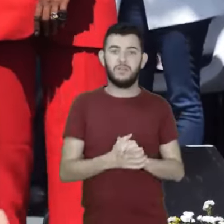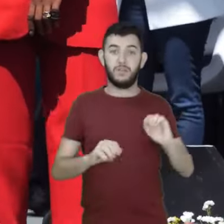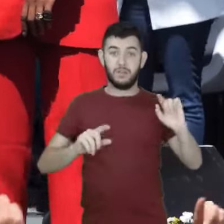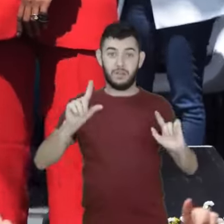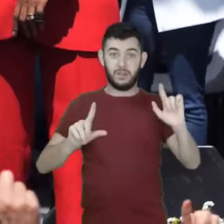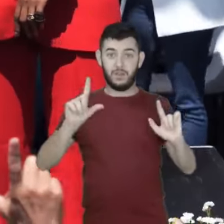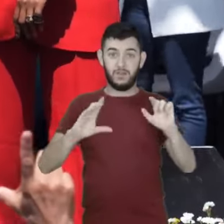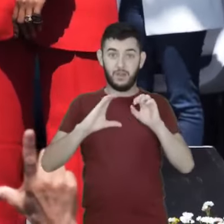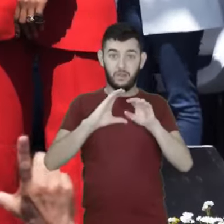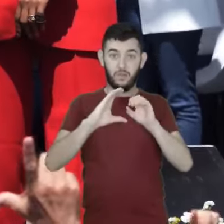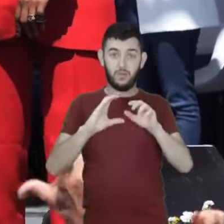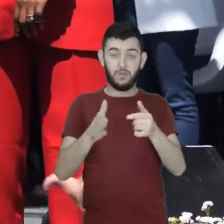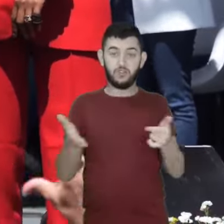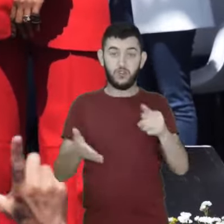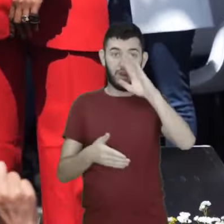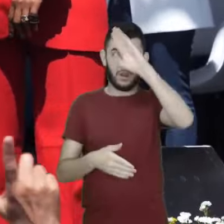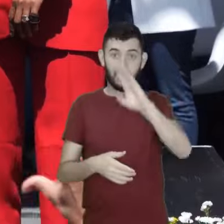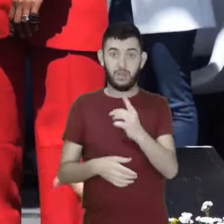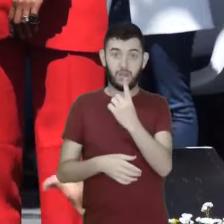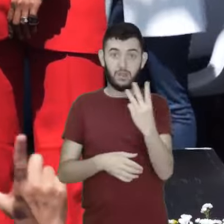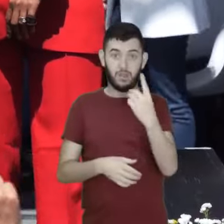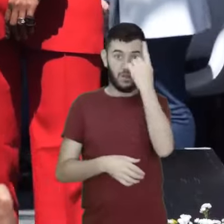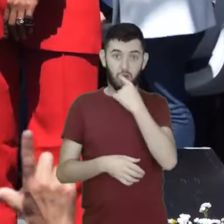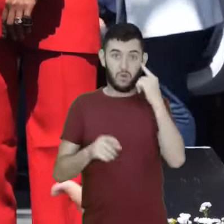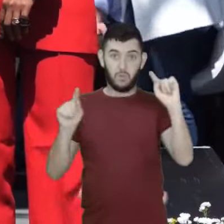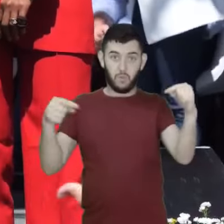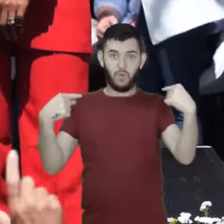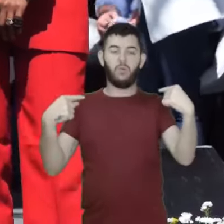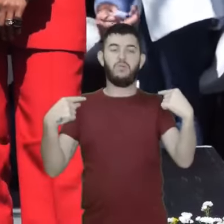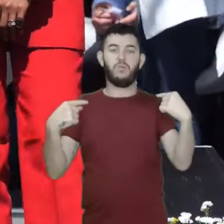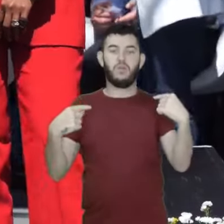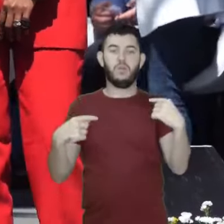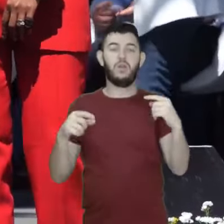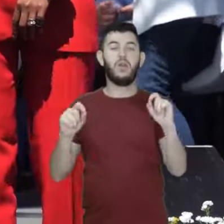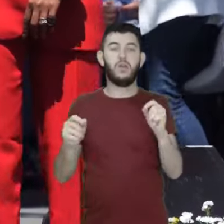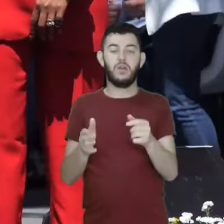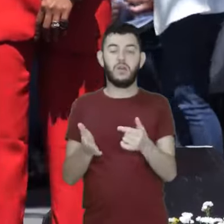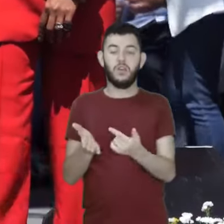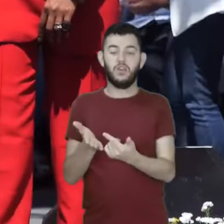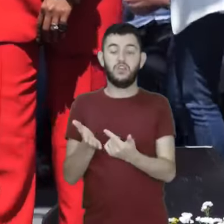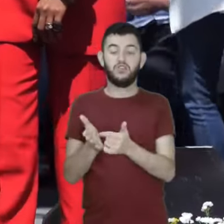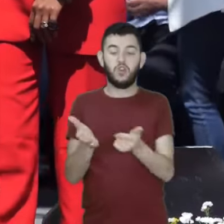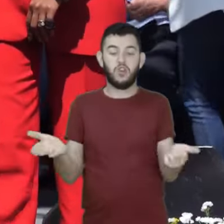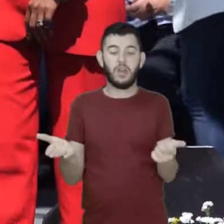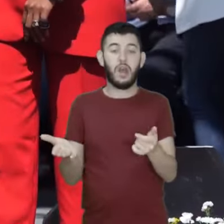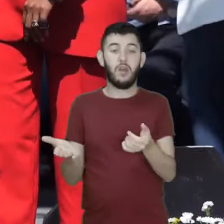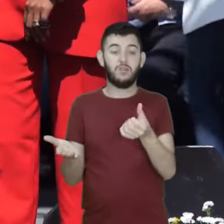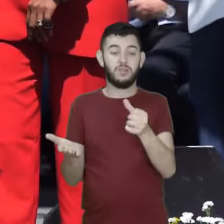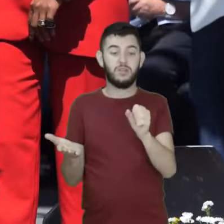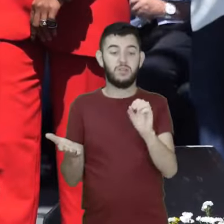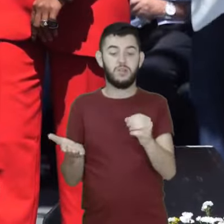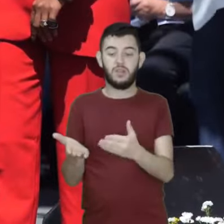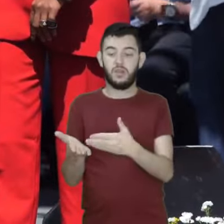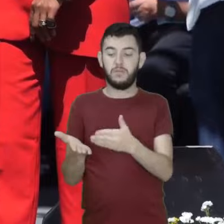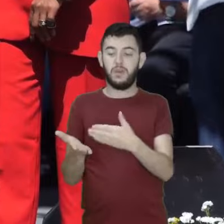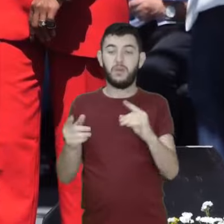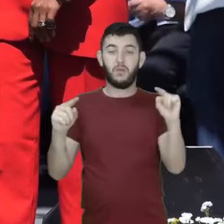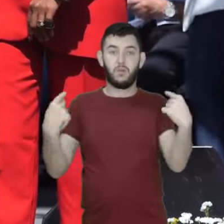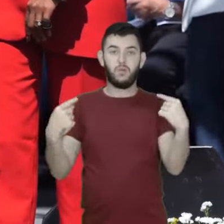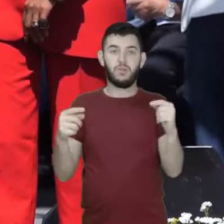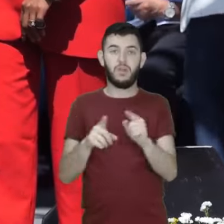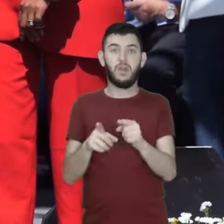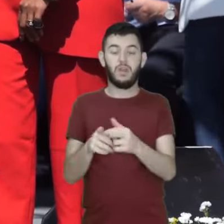tive 680 primeira página de jornais. Eu tive 59 capas da revista. O Aécio